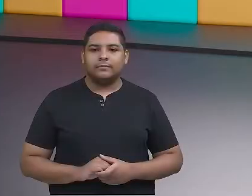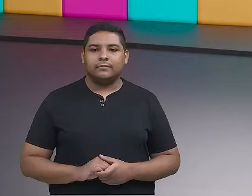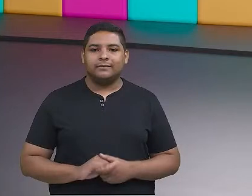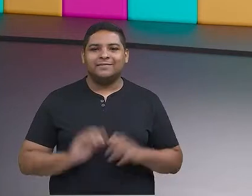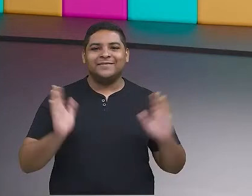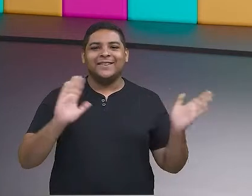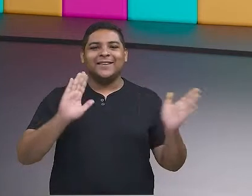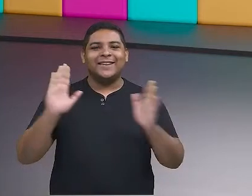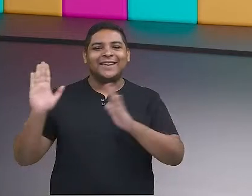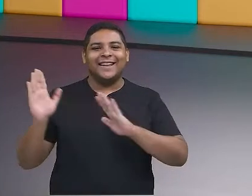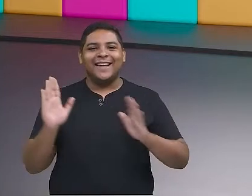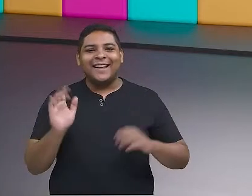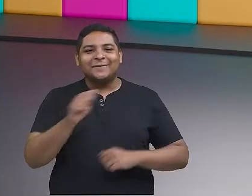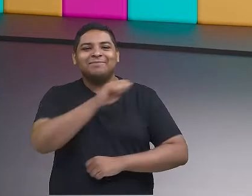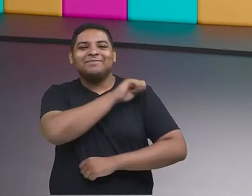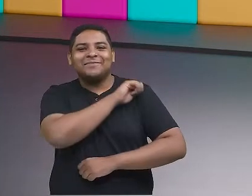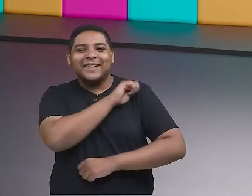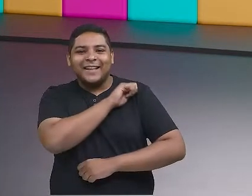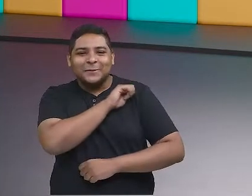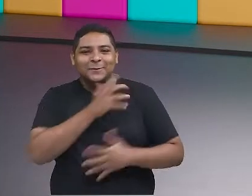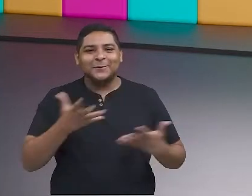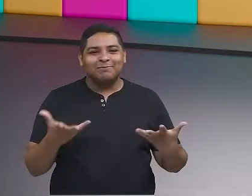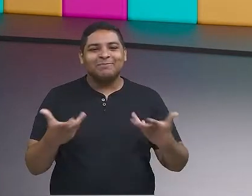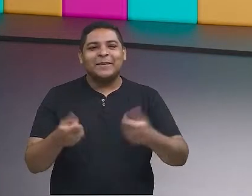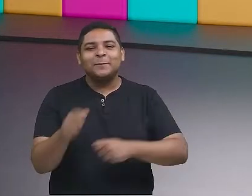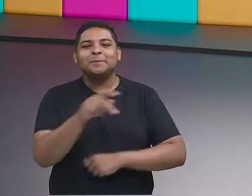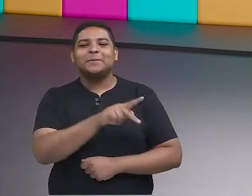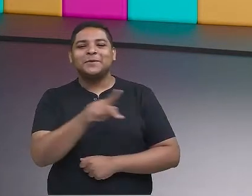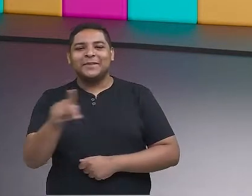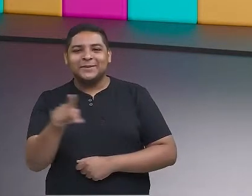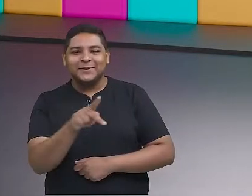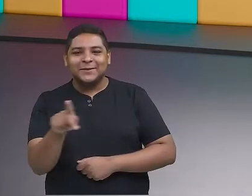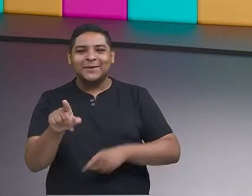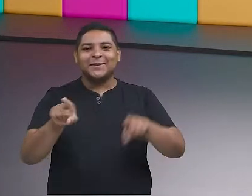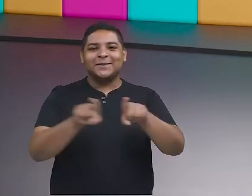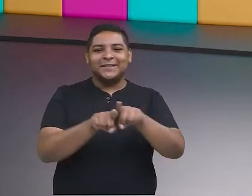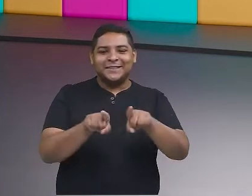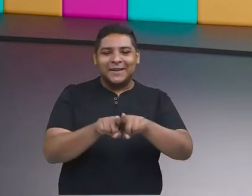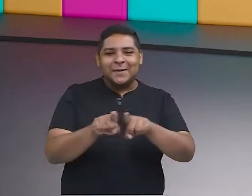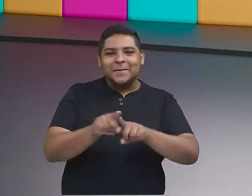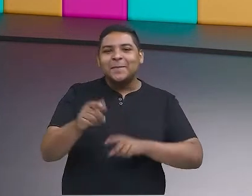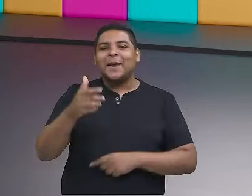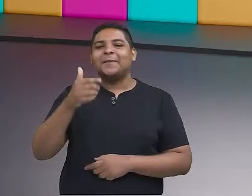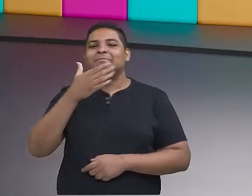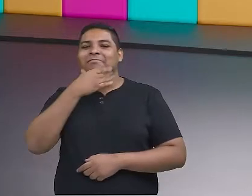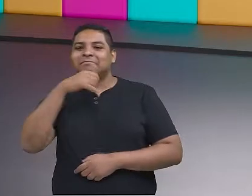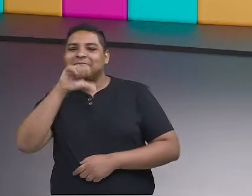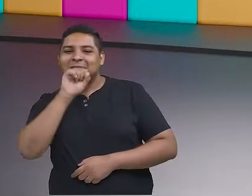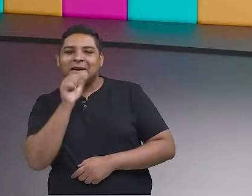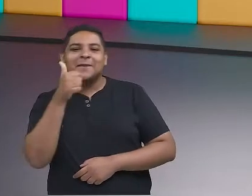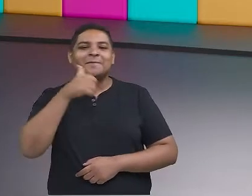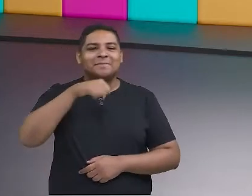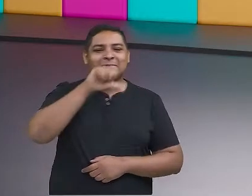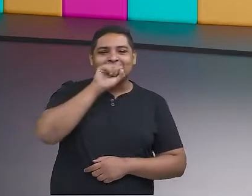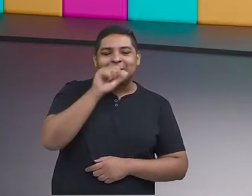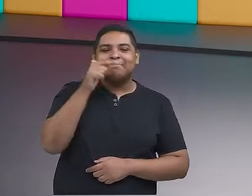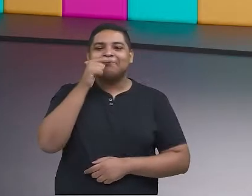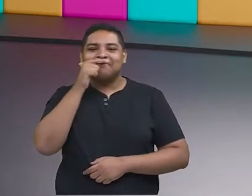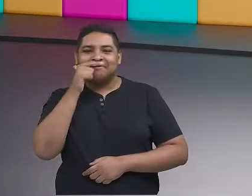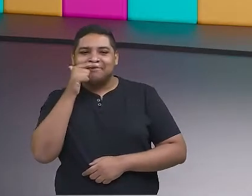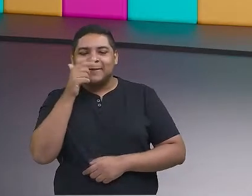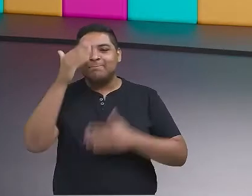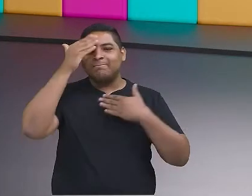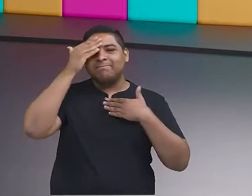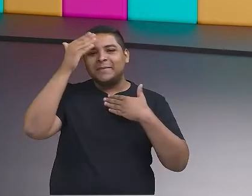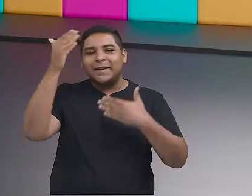Meus queridos alunos, meus queridos professores, pai, mãe, muito obrigada por mais